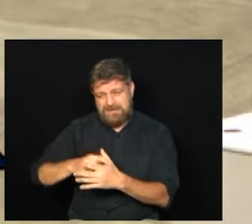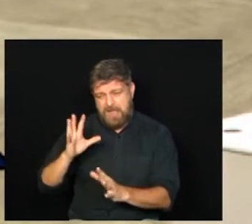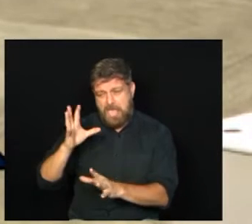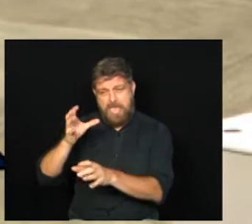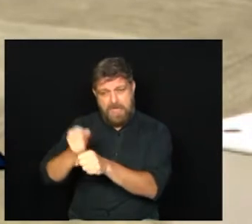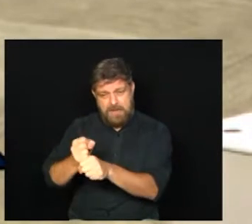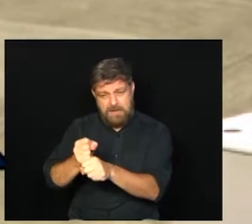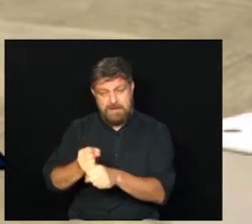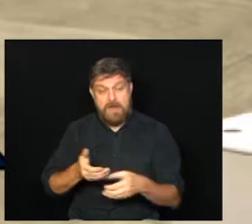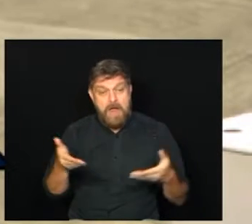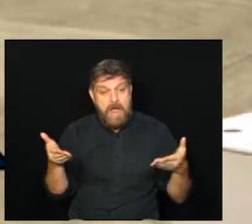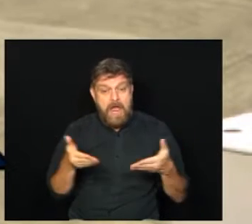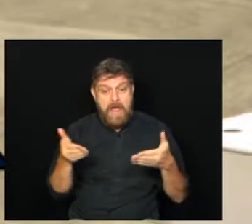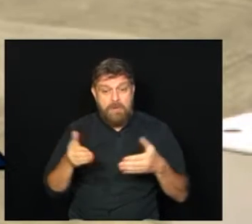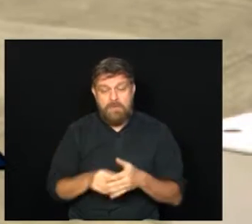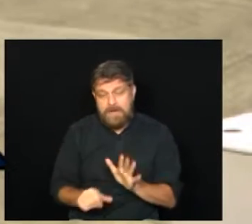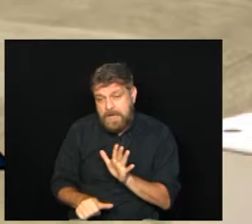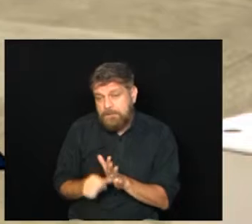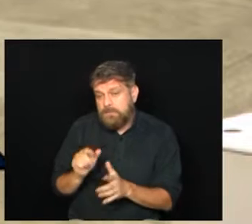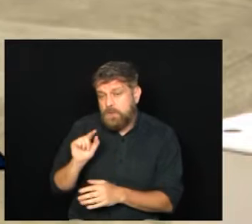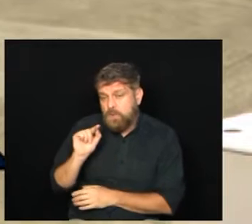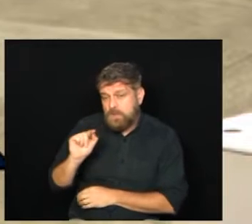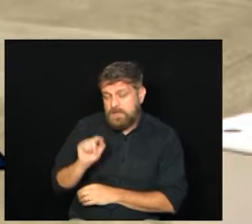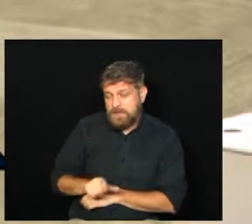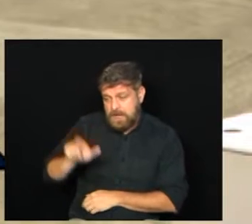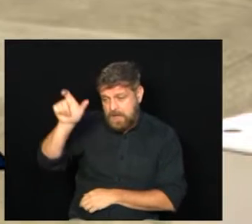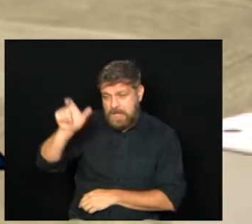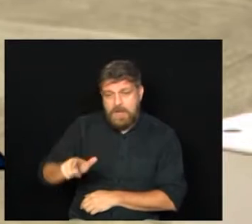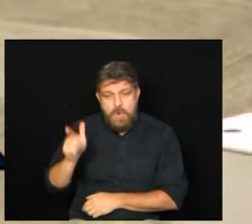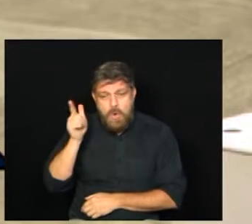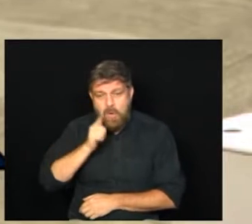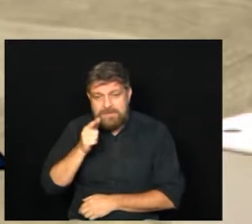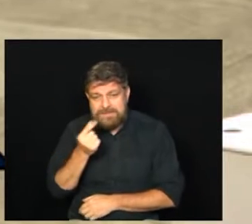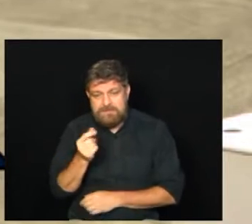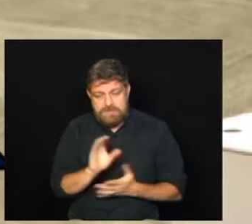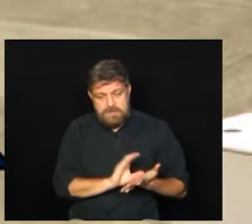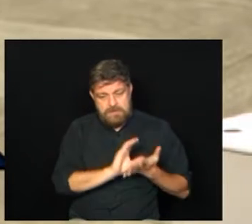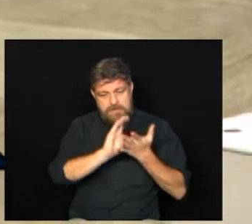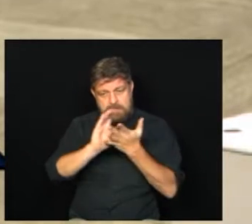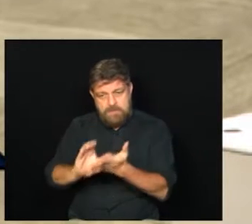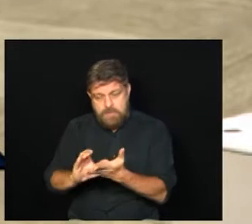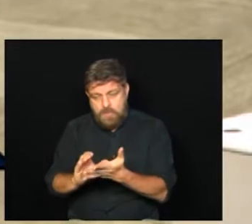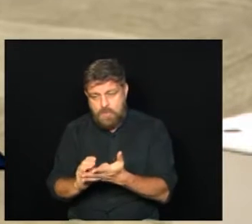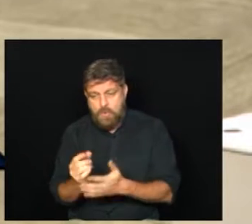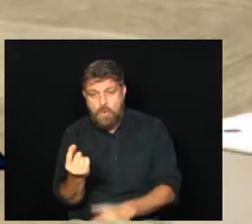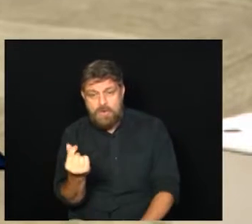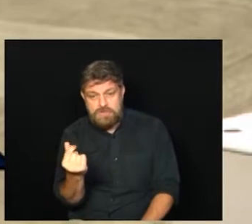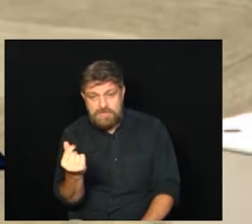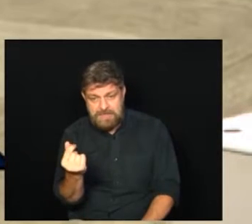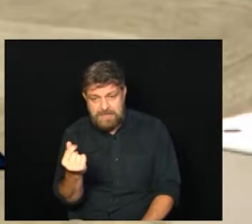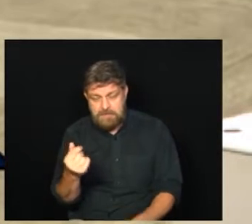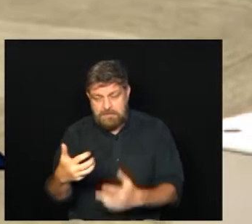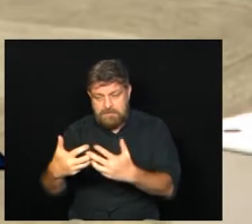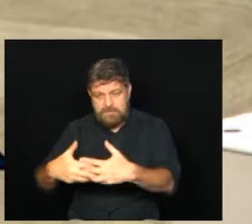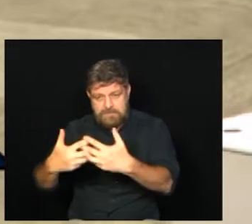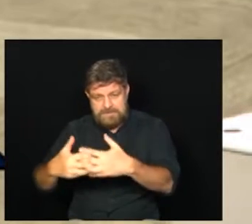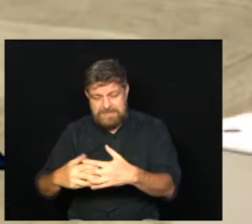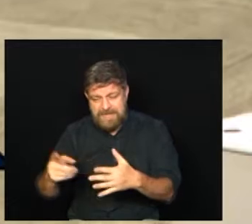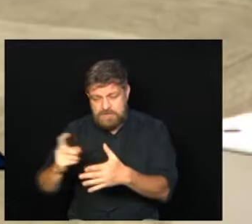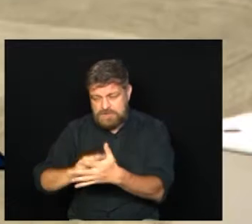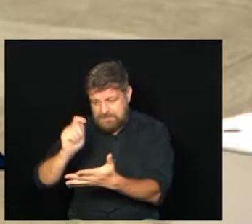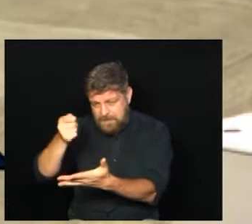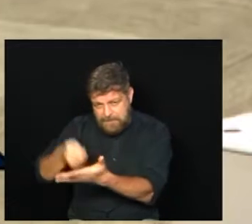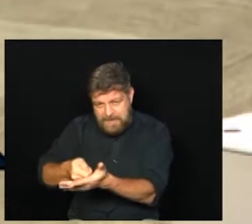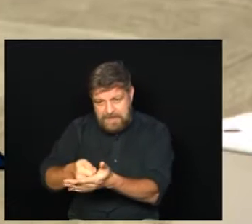isso é permitido. Primeiro, para que eles possam utilizar esse financiamento para o capital de giro, poder pagar suas